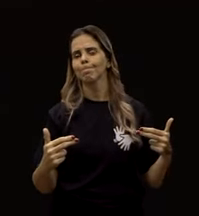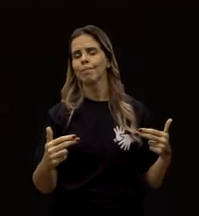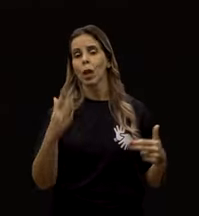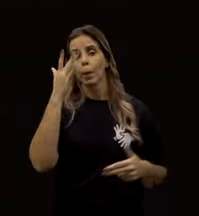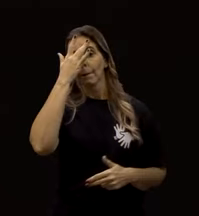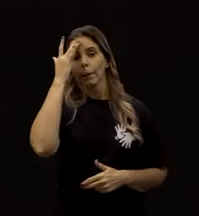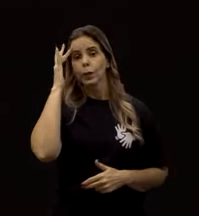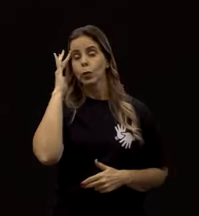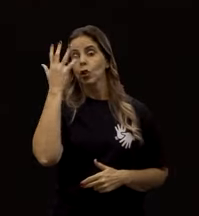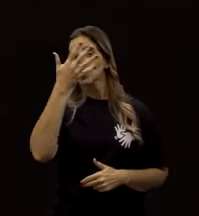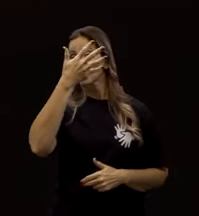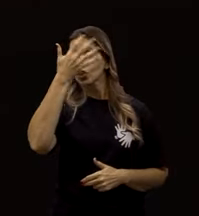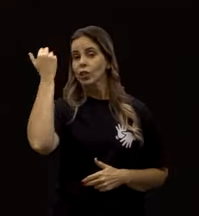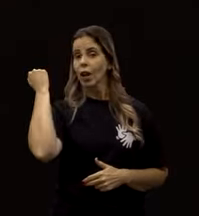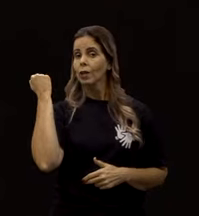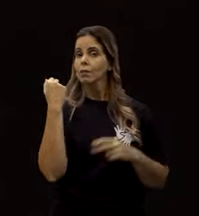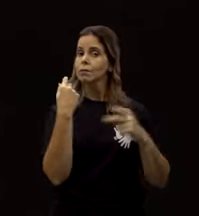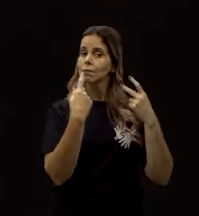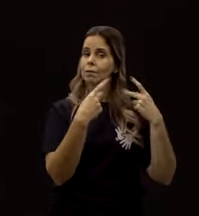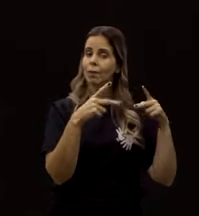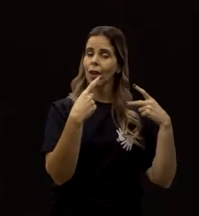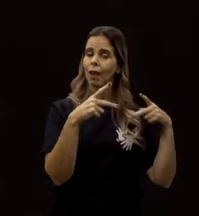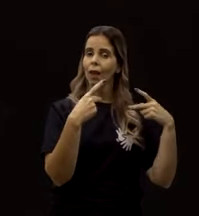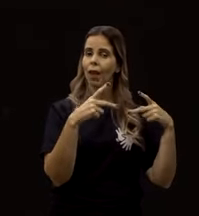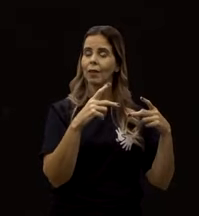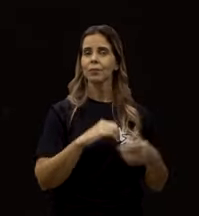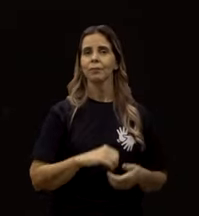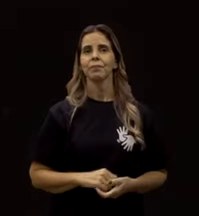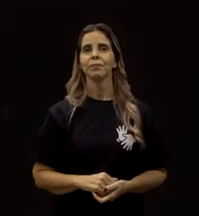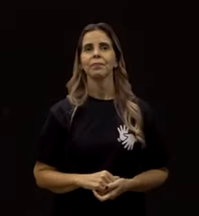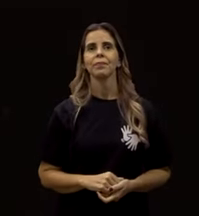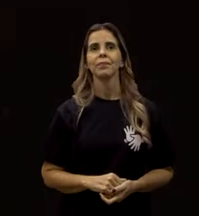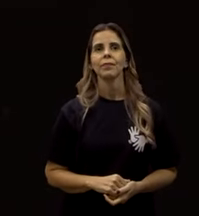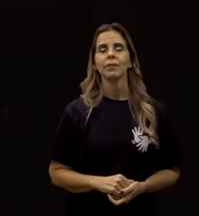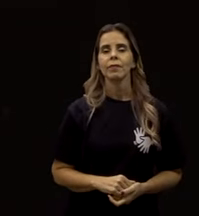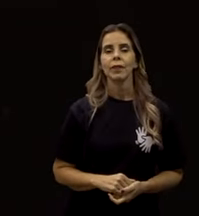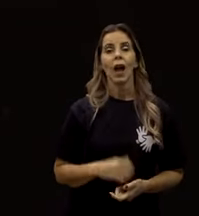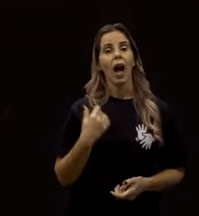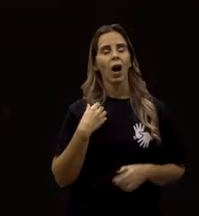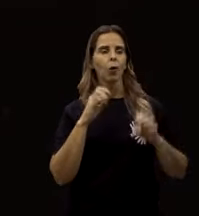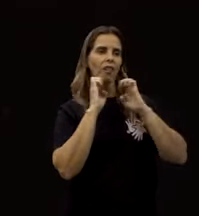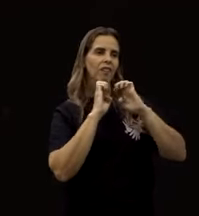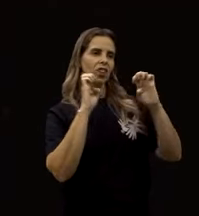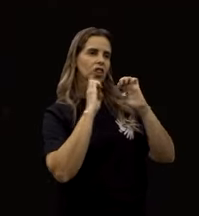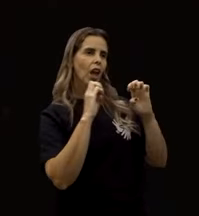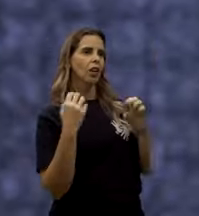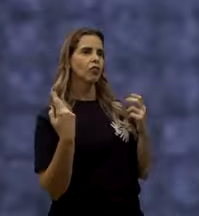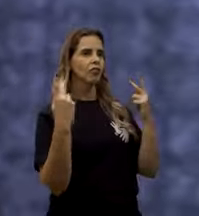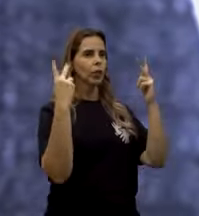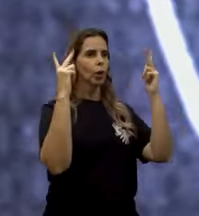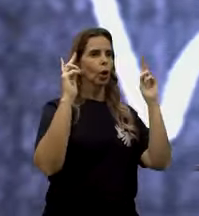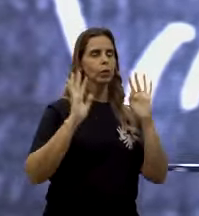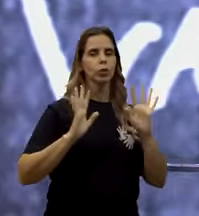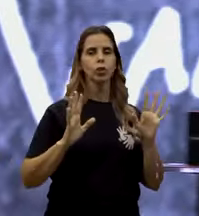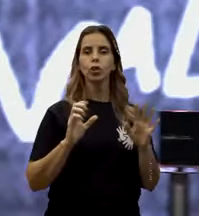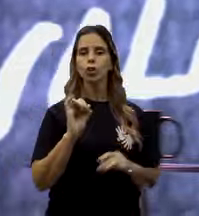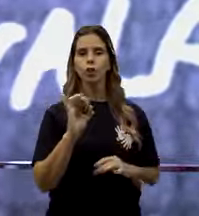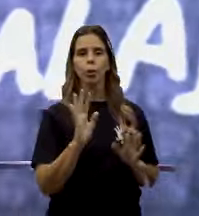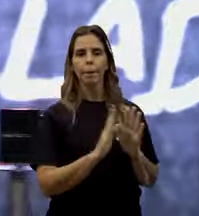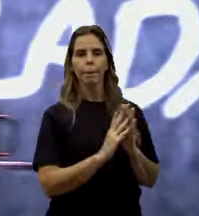que Deus fez com Jó pastor fica aí pregando esse evangelho triunfalista esse evangelho de Vitória tá na Bíblia só prego